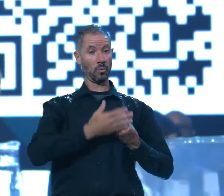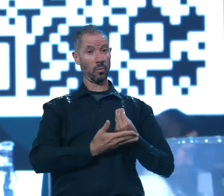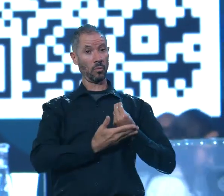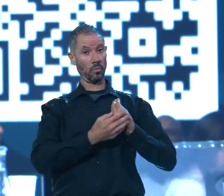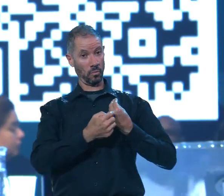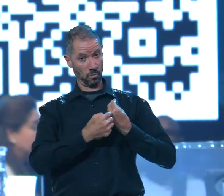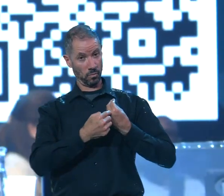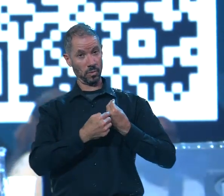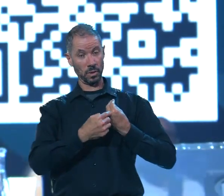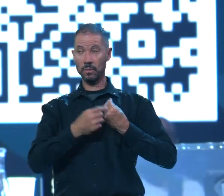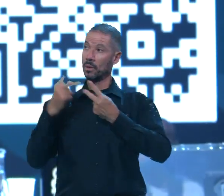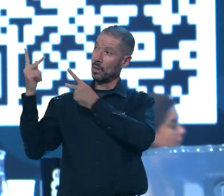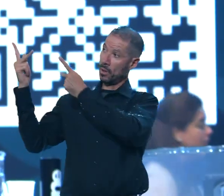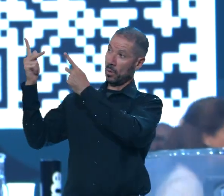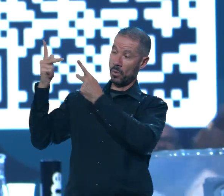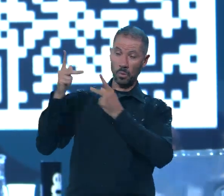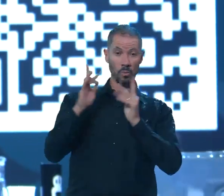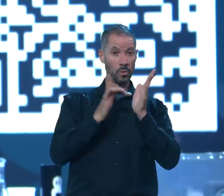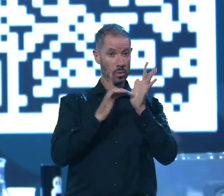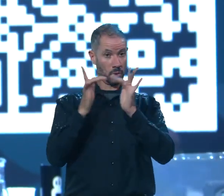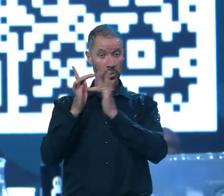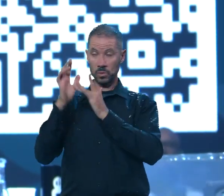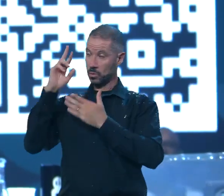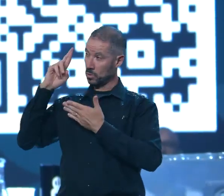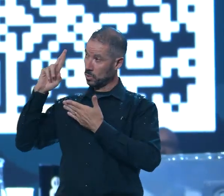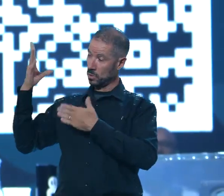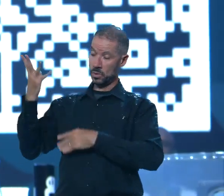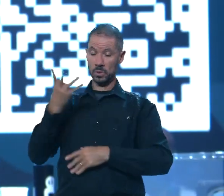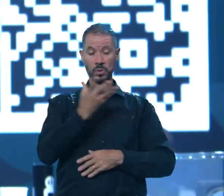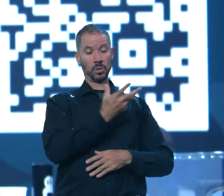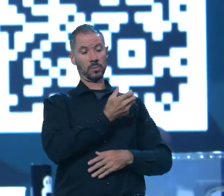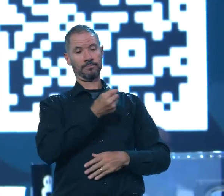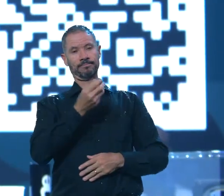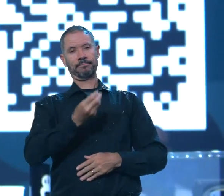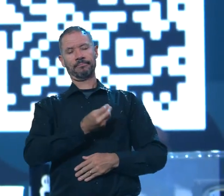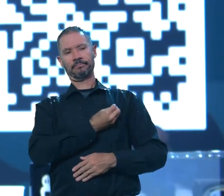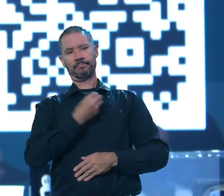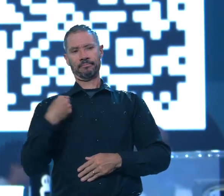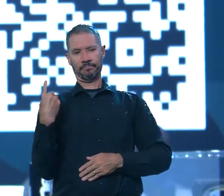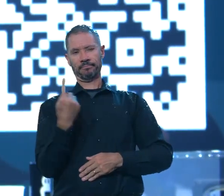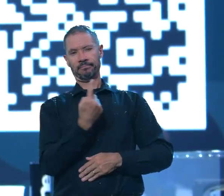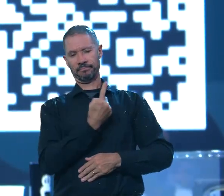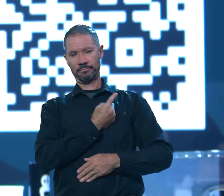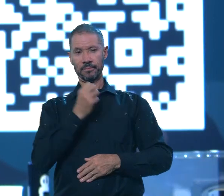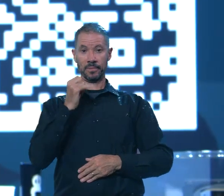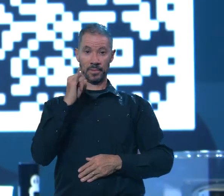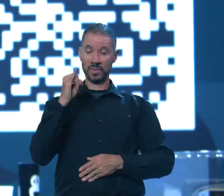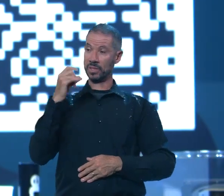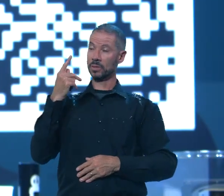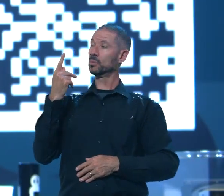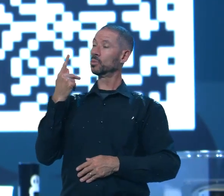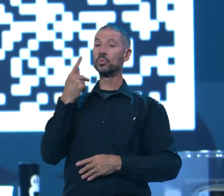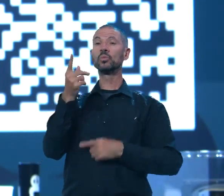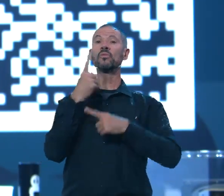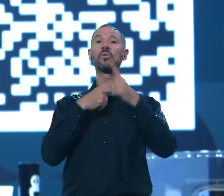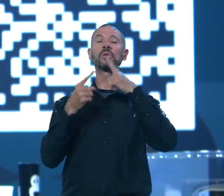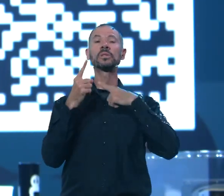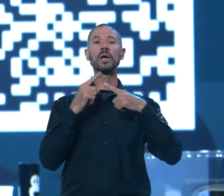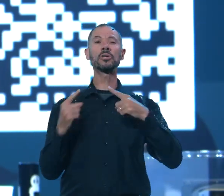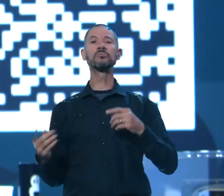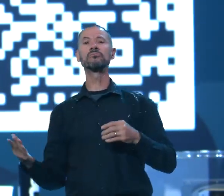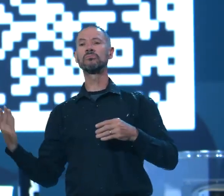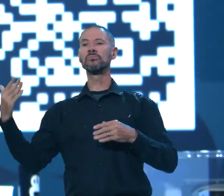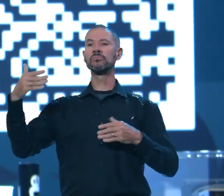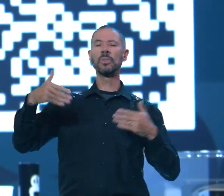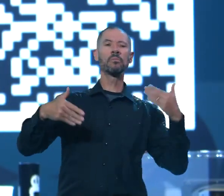quando convidamos a Jesus para ser o Senhor e Salvador das nossas vidas. E se essa é a tua vontade hoje aqui, sai daqui hoje não mais